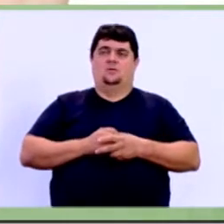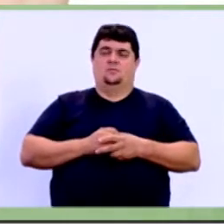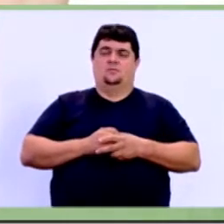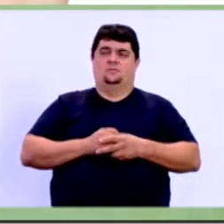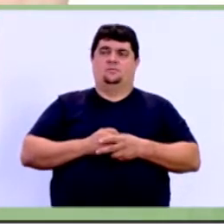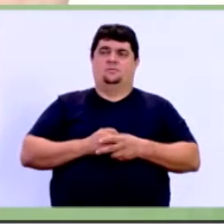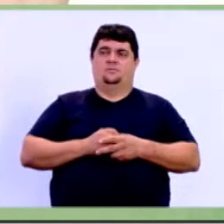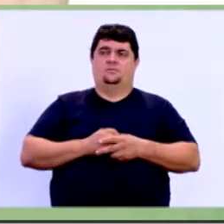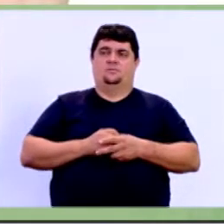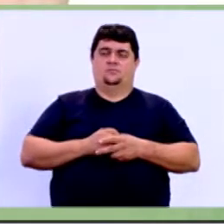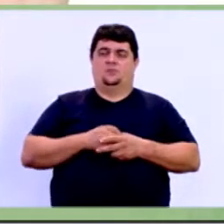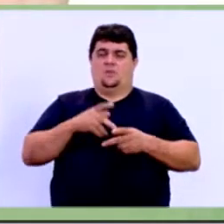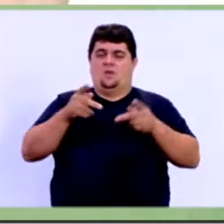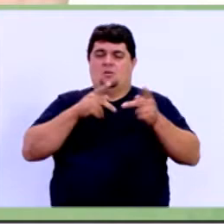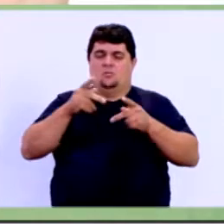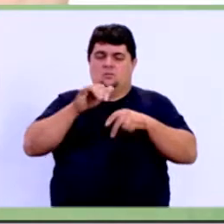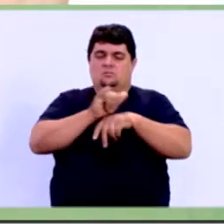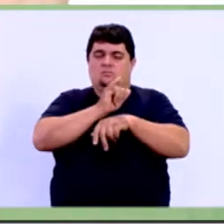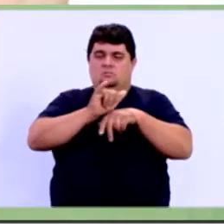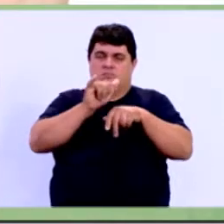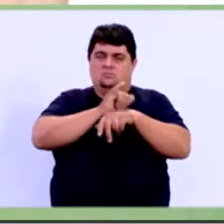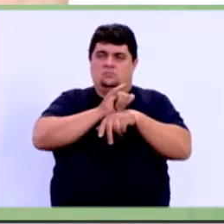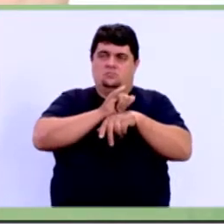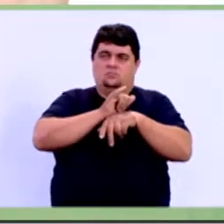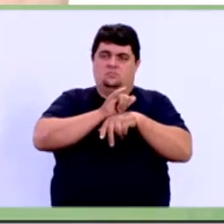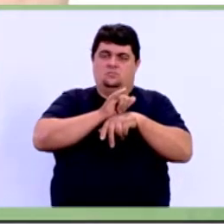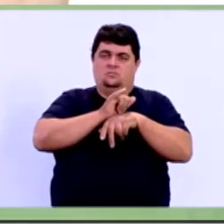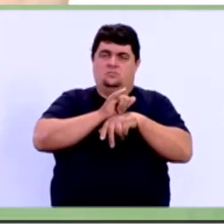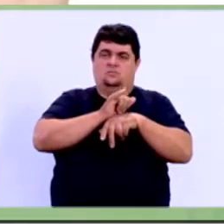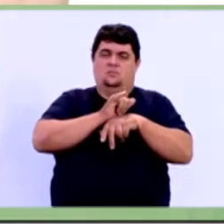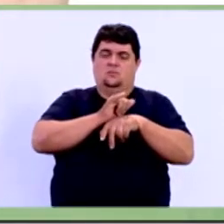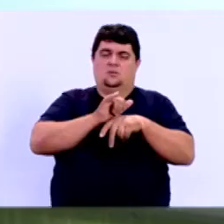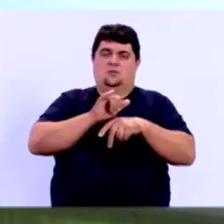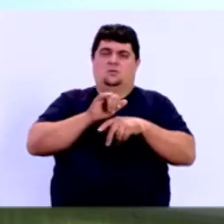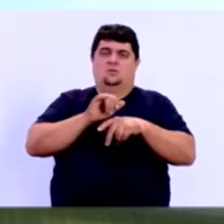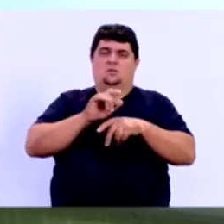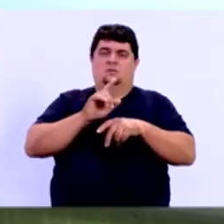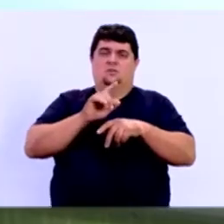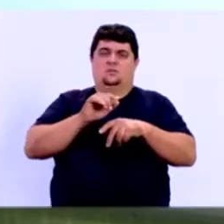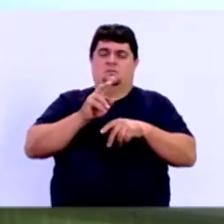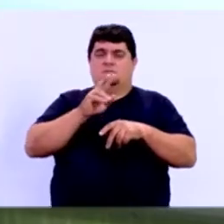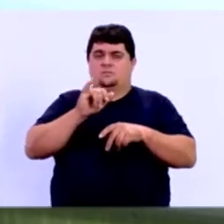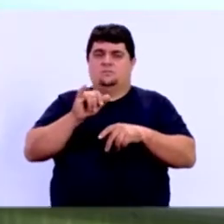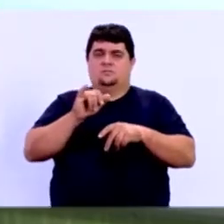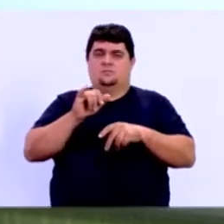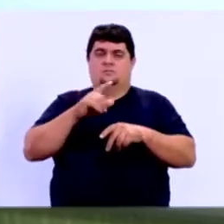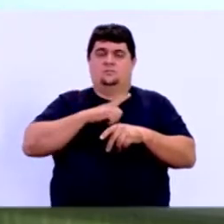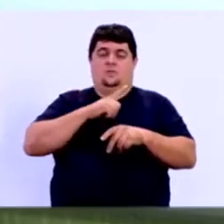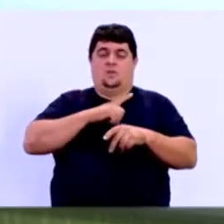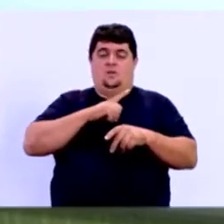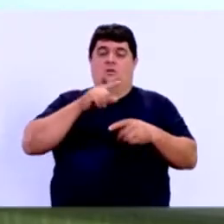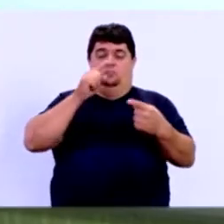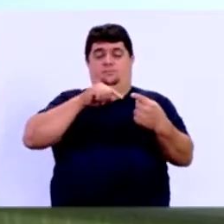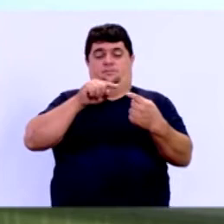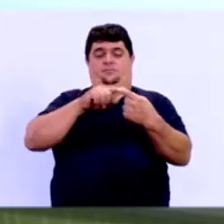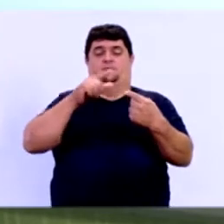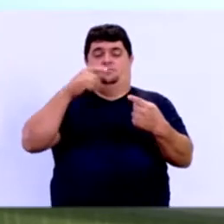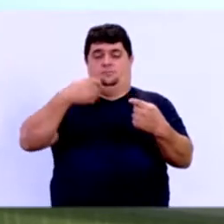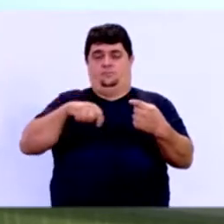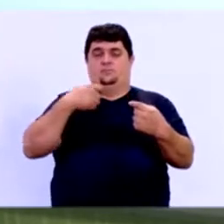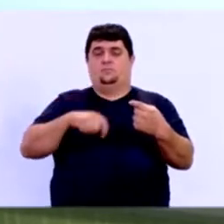estratégico. Então, o nosso plano estratégico, o nosso planejamento estratégico, ele vai ter um objetivo a ser